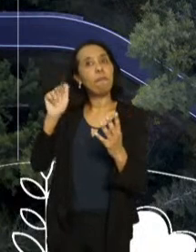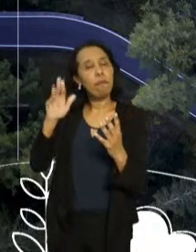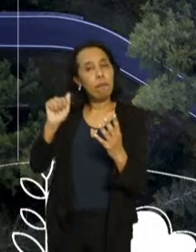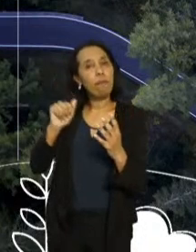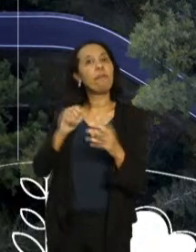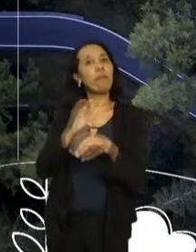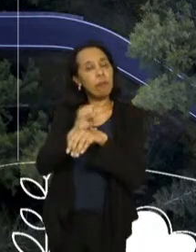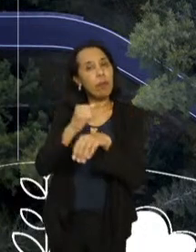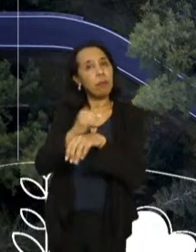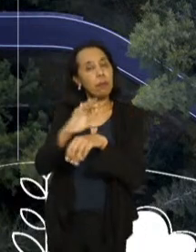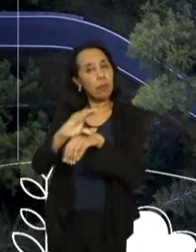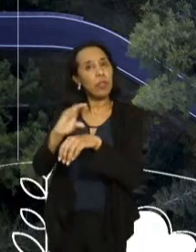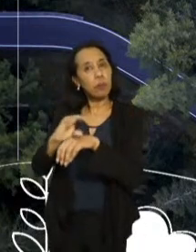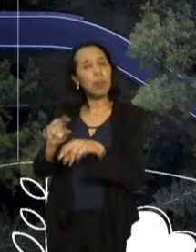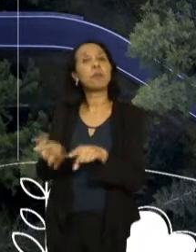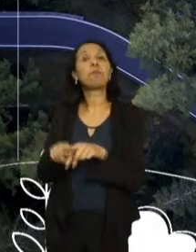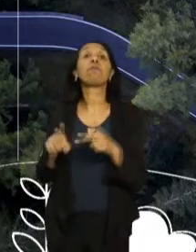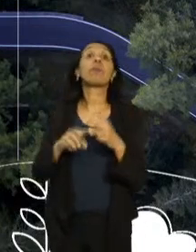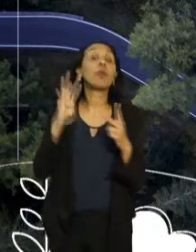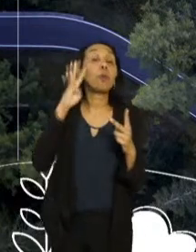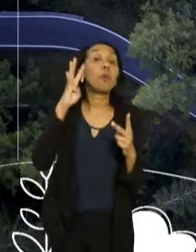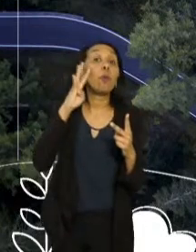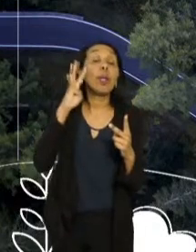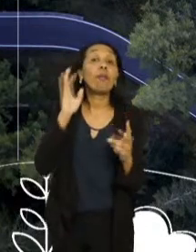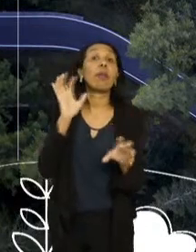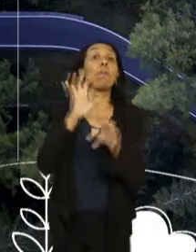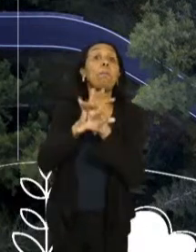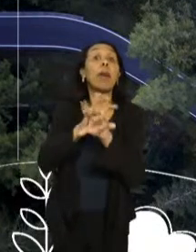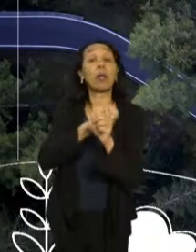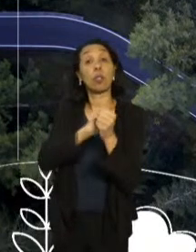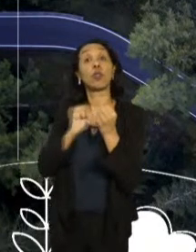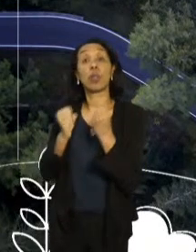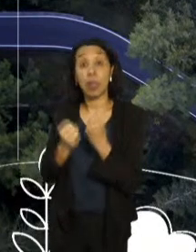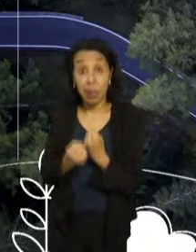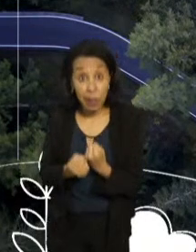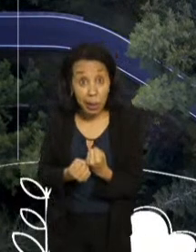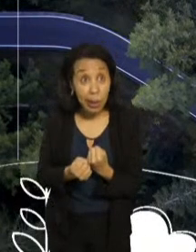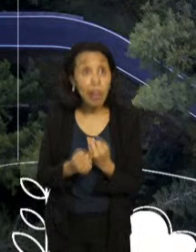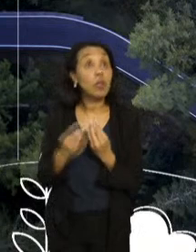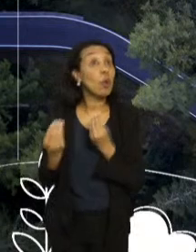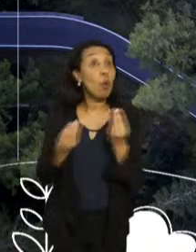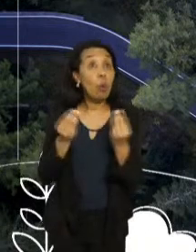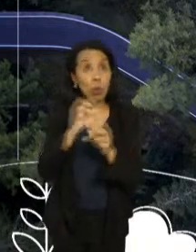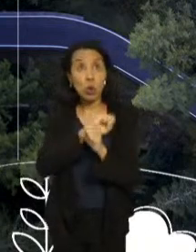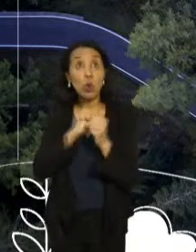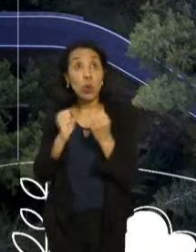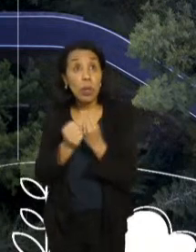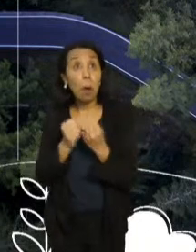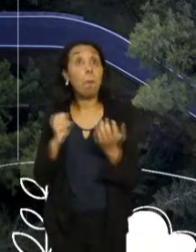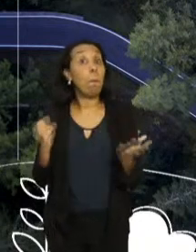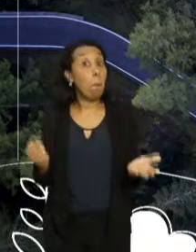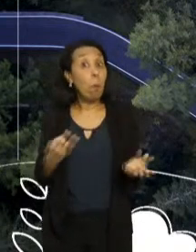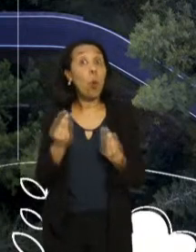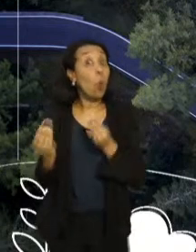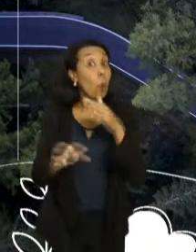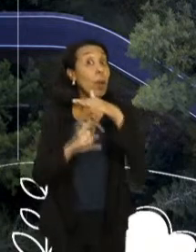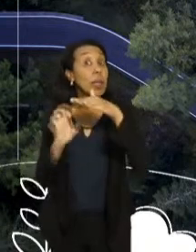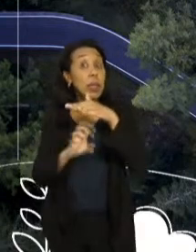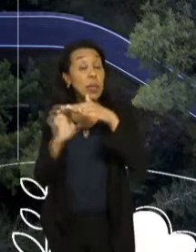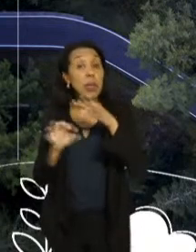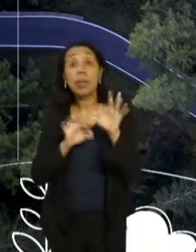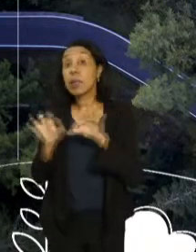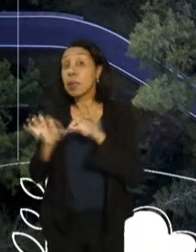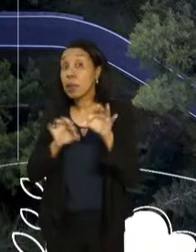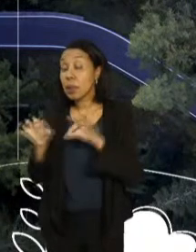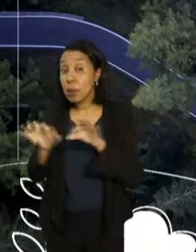para quarta-feira falar sobre impacto da sociedade, outra letrinha aí do S, do social, como as empresas estão atuando